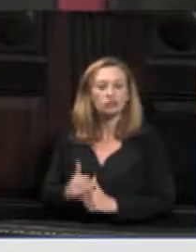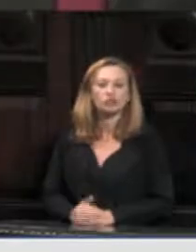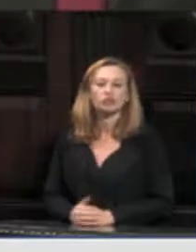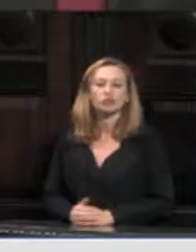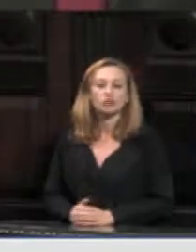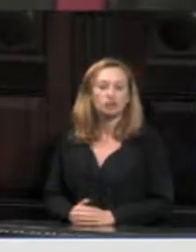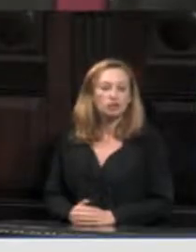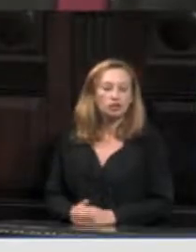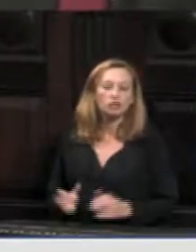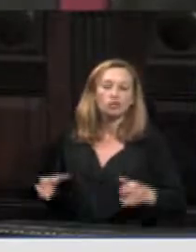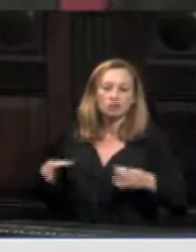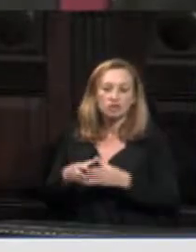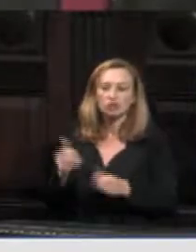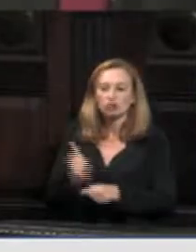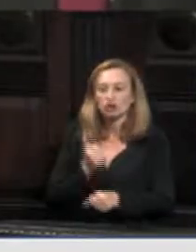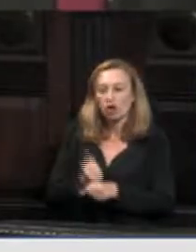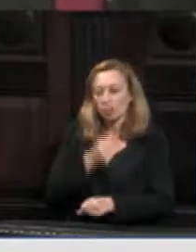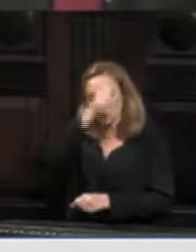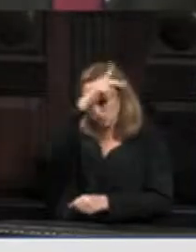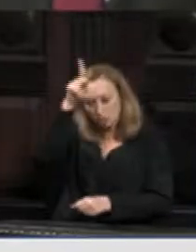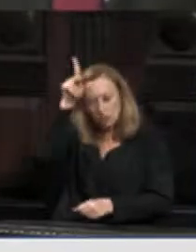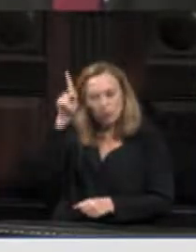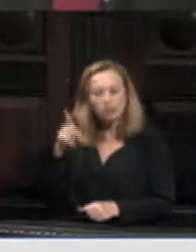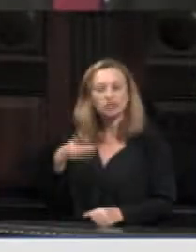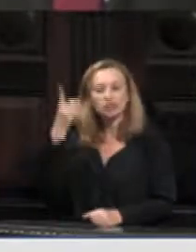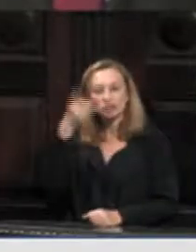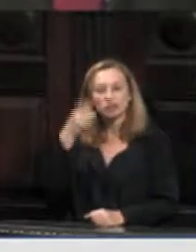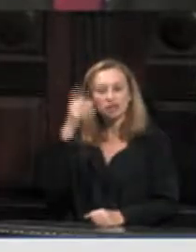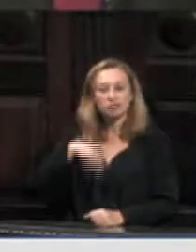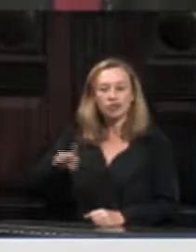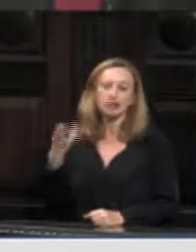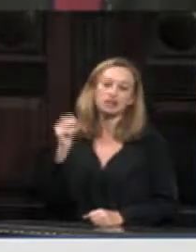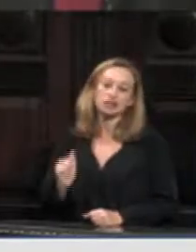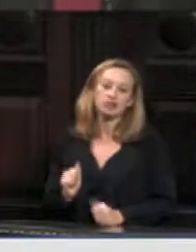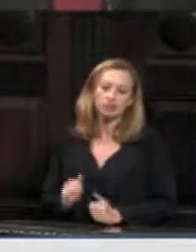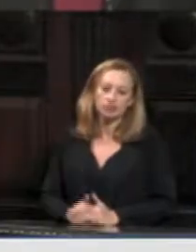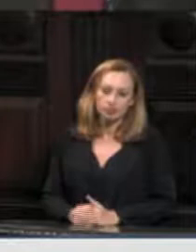Comissão de Obras Públicas, deputado Iranildo Campos, deputada Márcia Giovani.